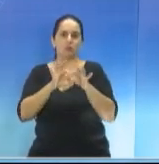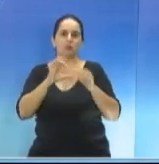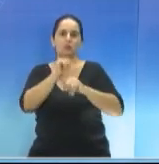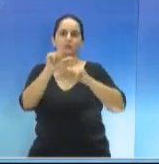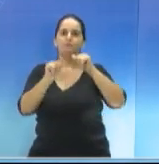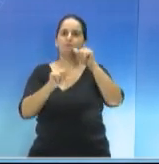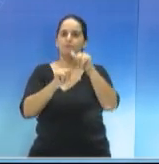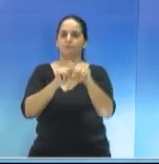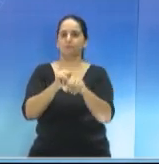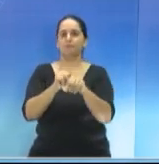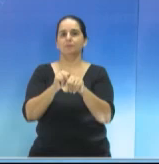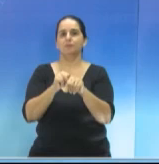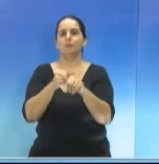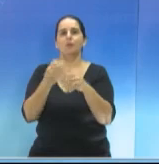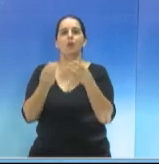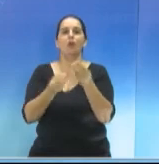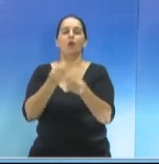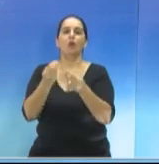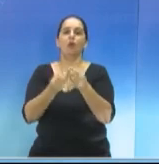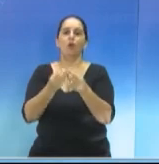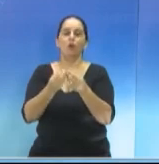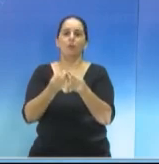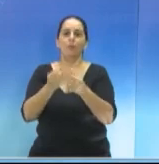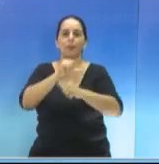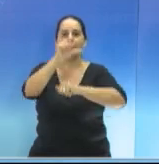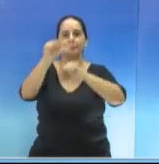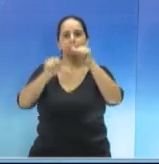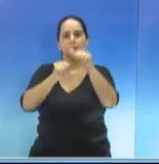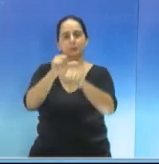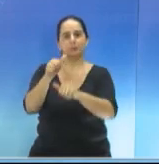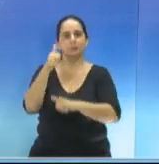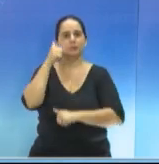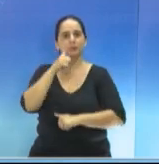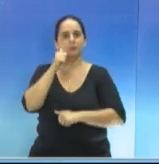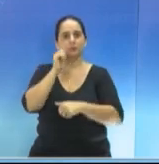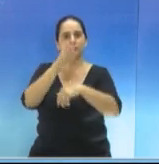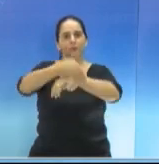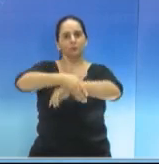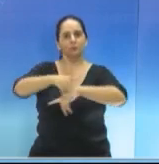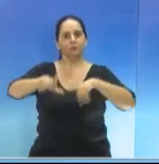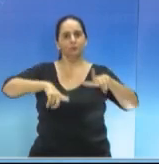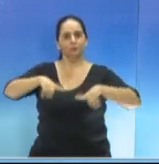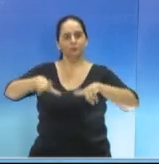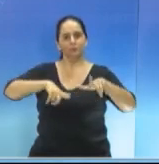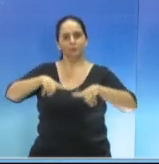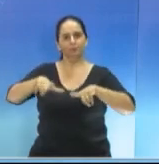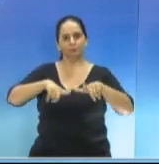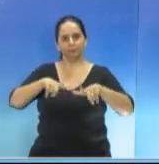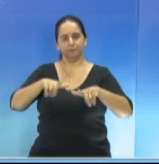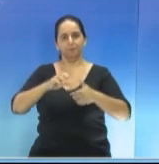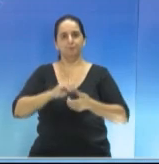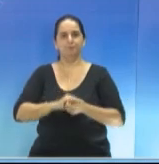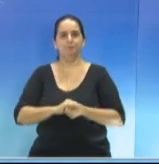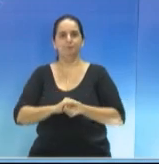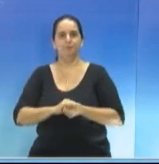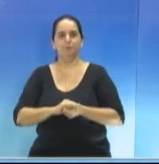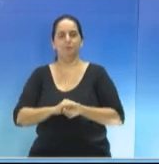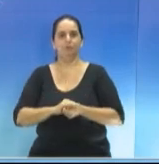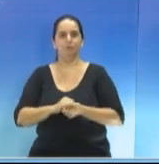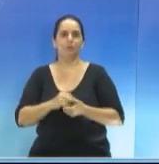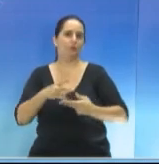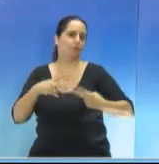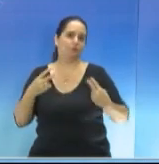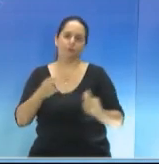ali de transformações urbanas. As mulheres estavam saindo de casa para trabalhar fora, né? Então, ali elas